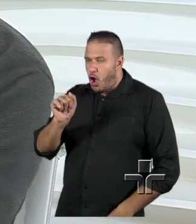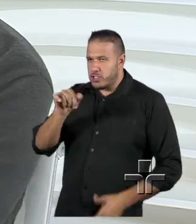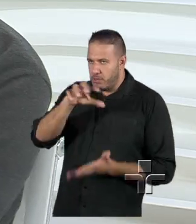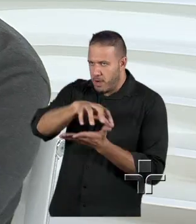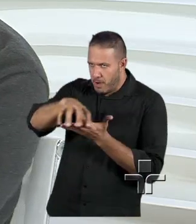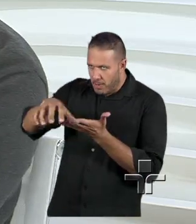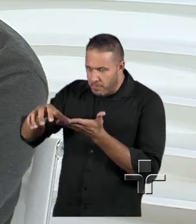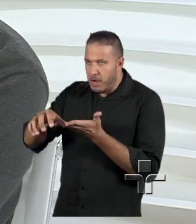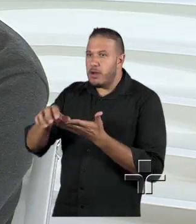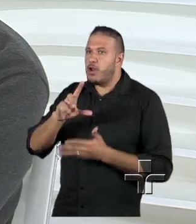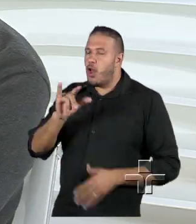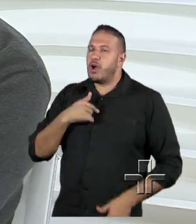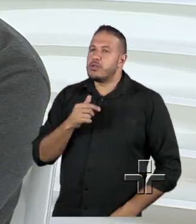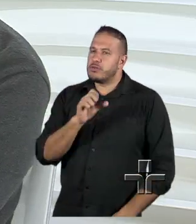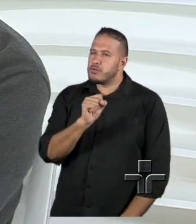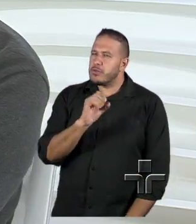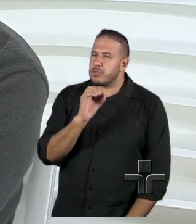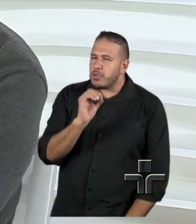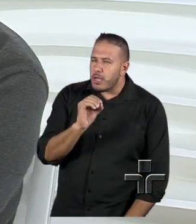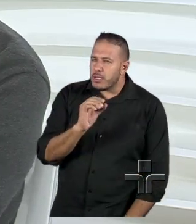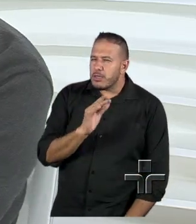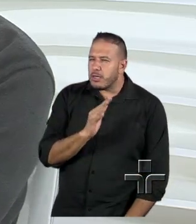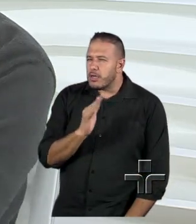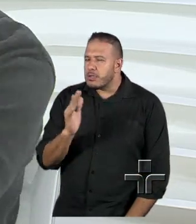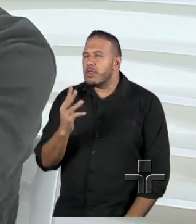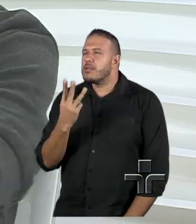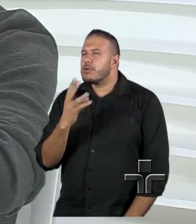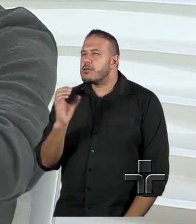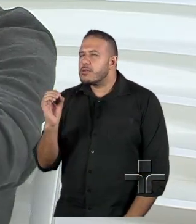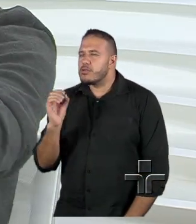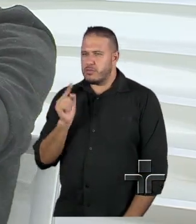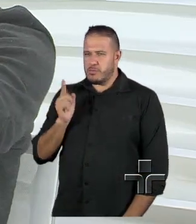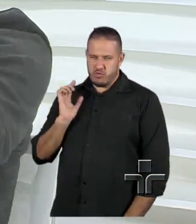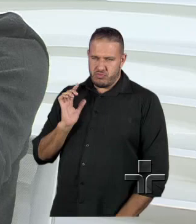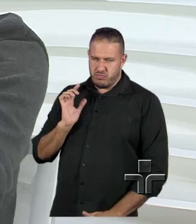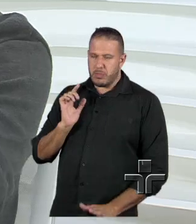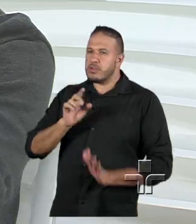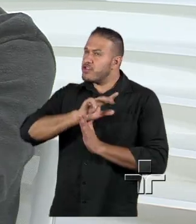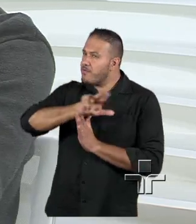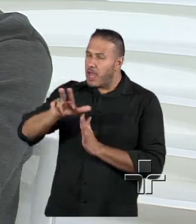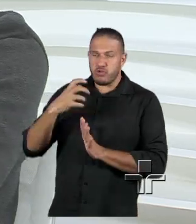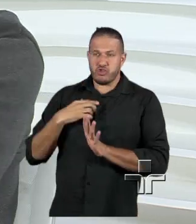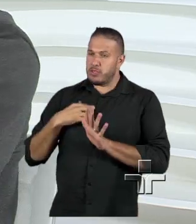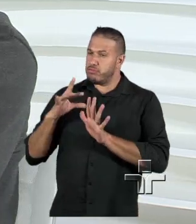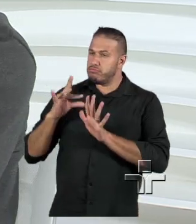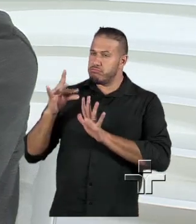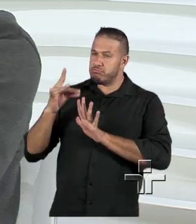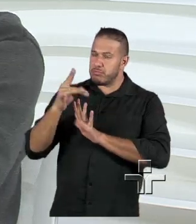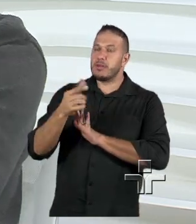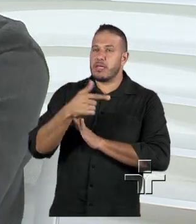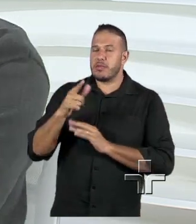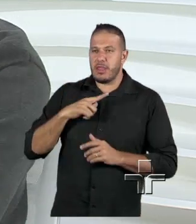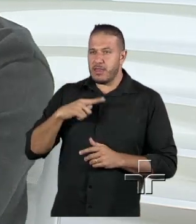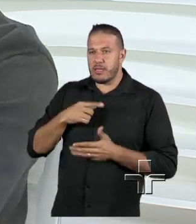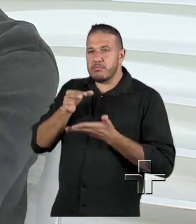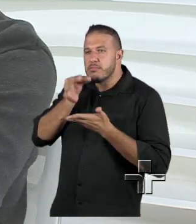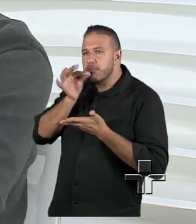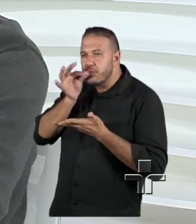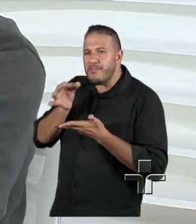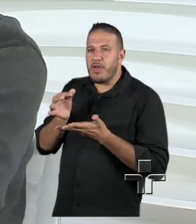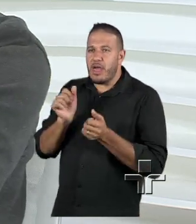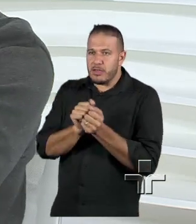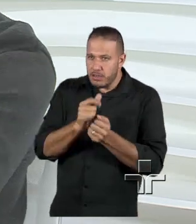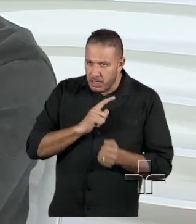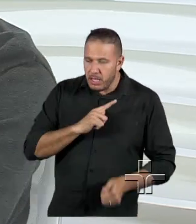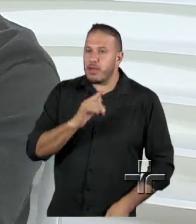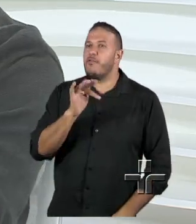não micros, vai de 80 até 300. Então, são vários modelos. Se a loja tem café, se não tem café, se tem fundi,